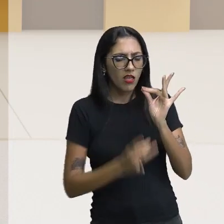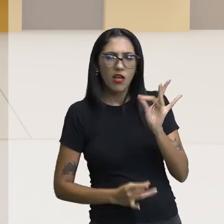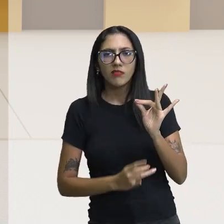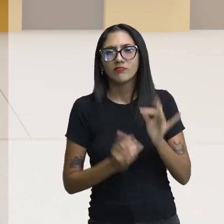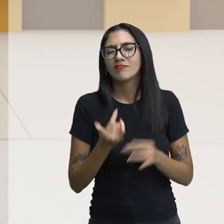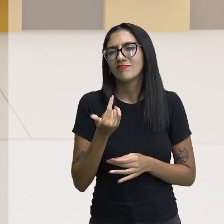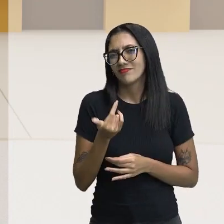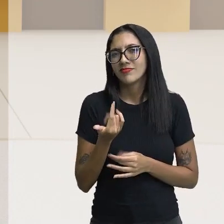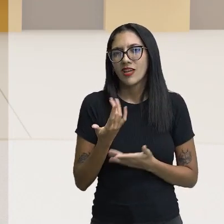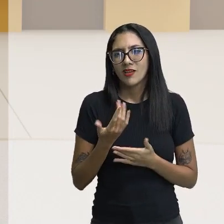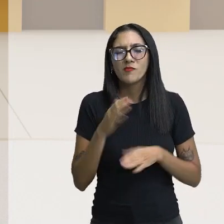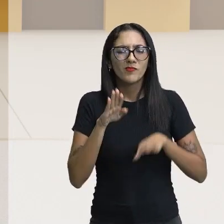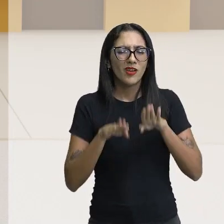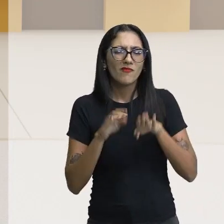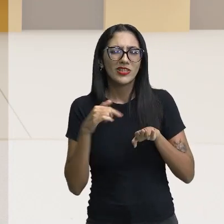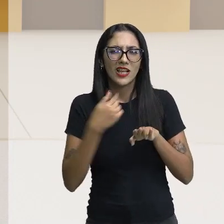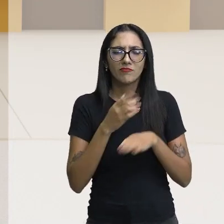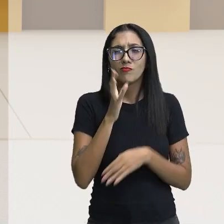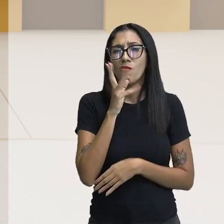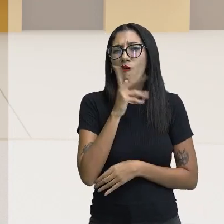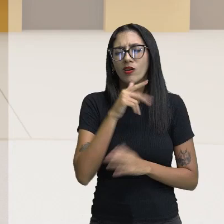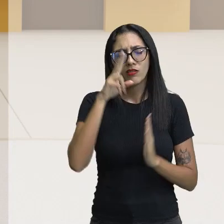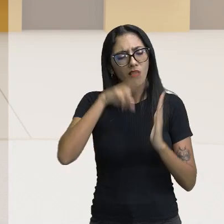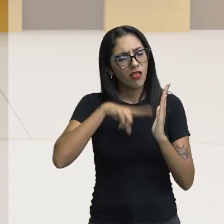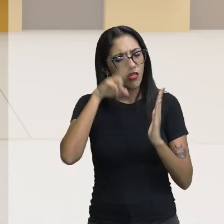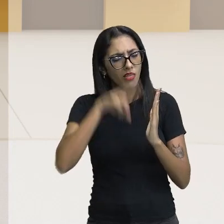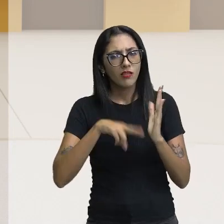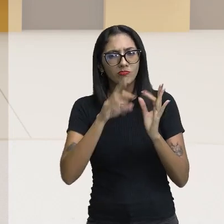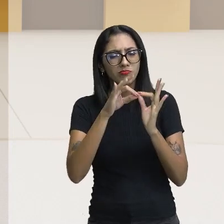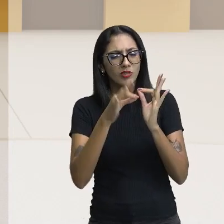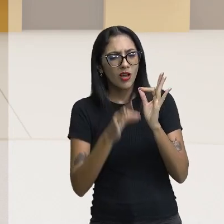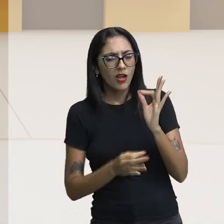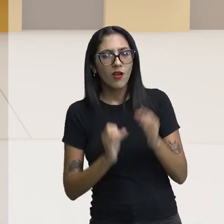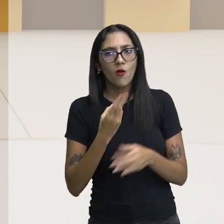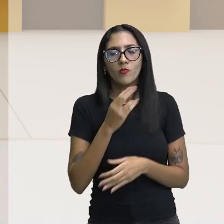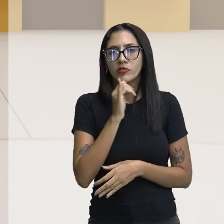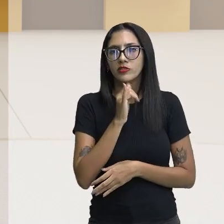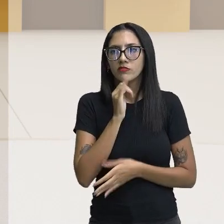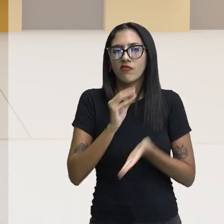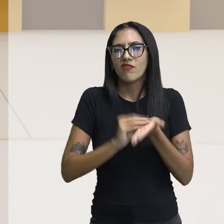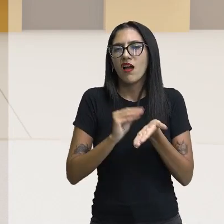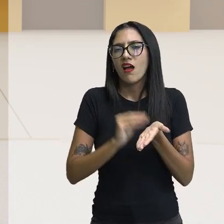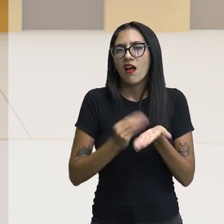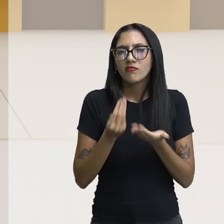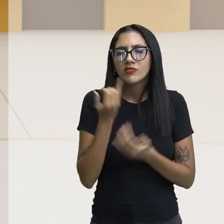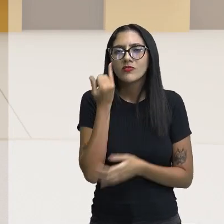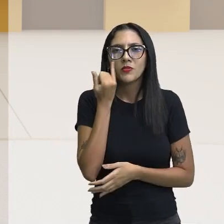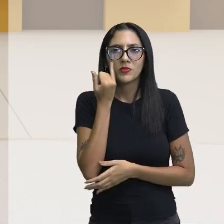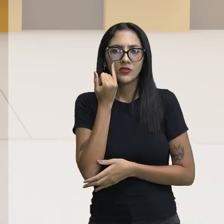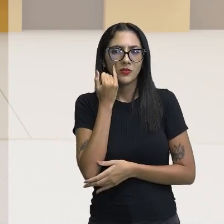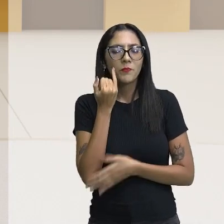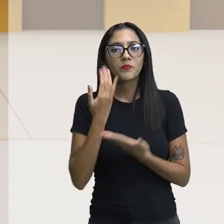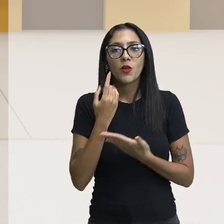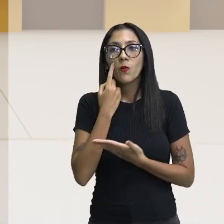leva muito tempo para ler, ou às vezes não consegue um material que tenha muito texto. Então, o